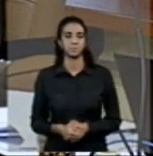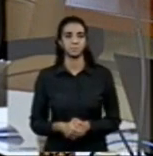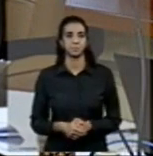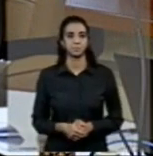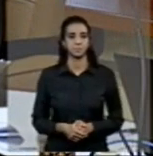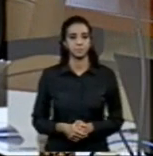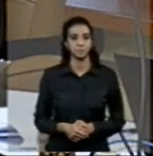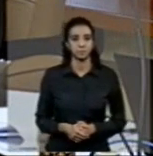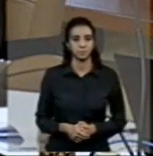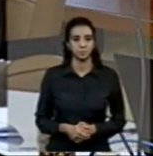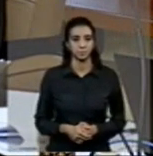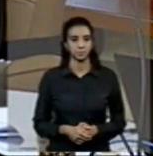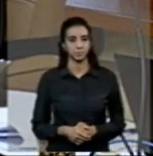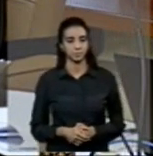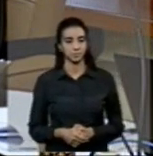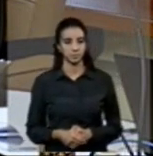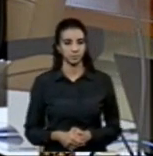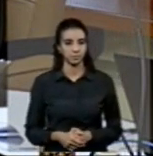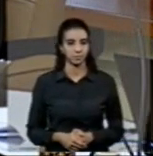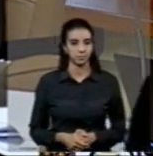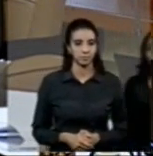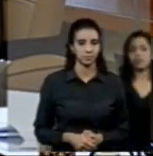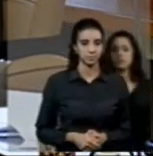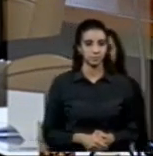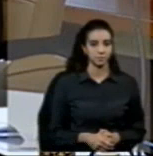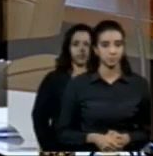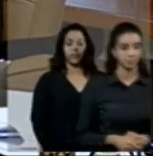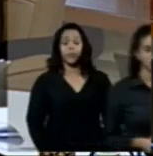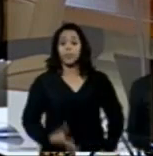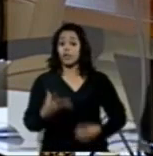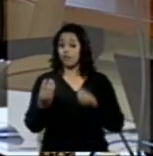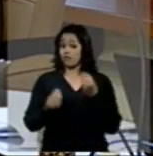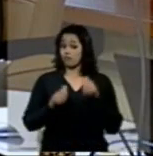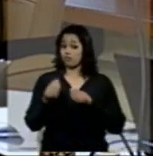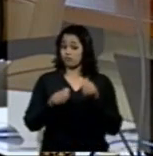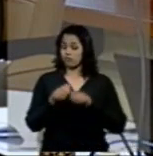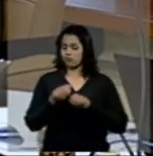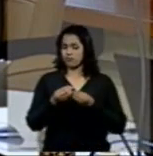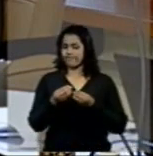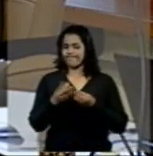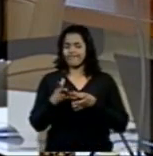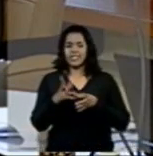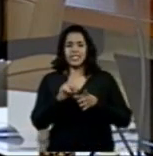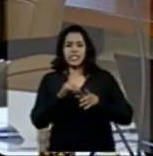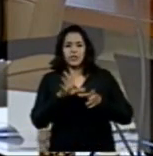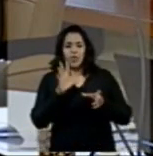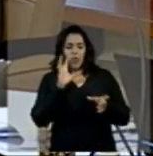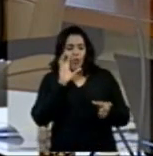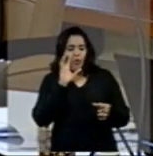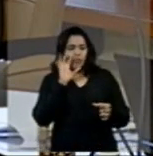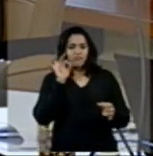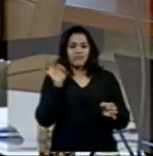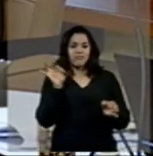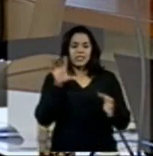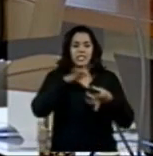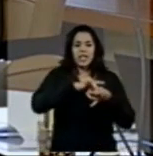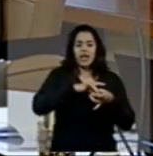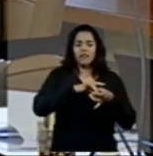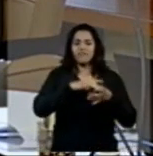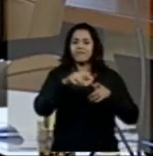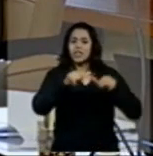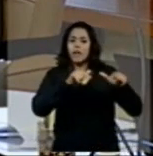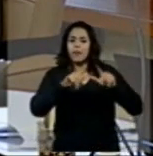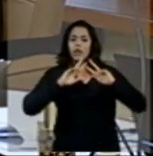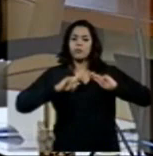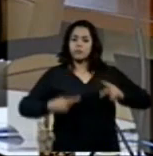realidades internacionais de descentralização do trabalho humano, como inexorável caminho do qual a realidade brasileira